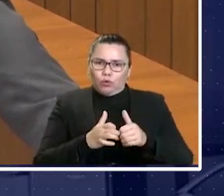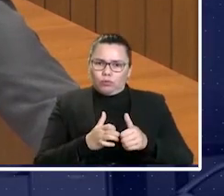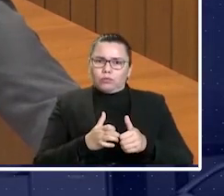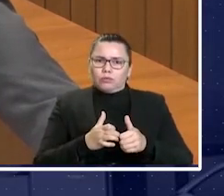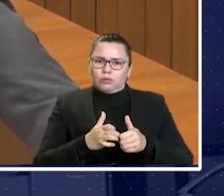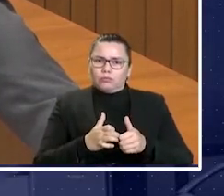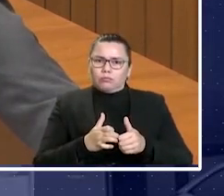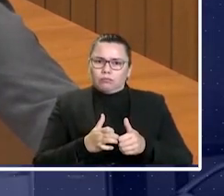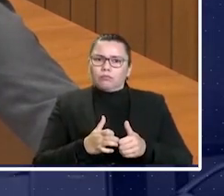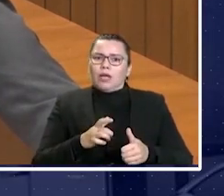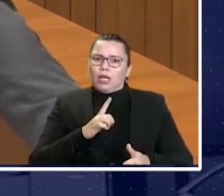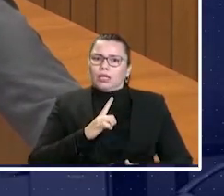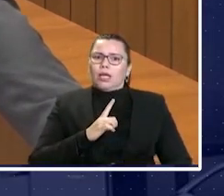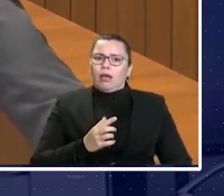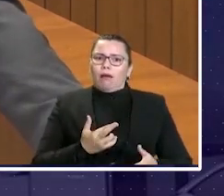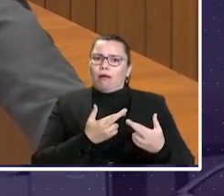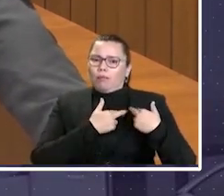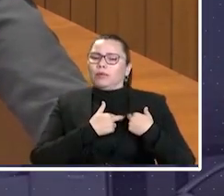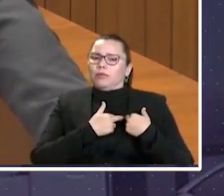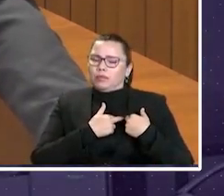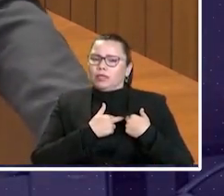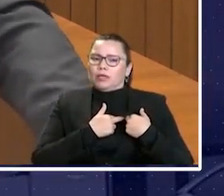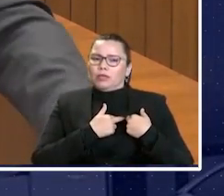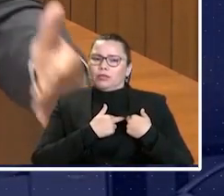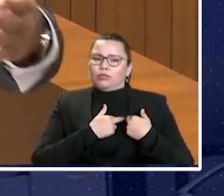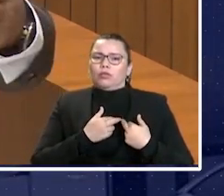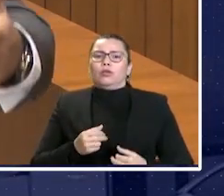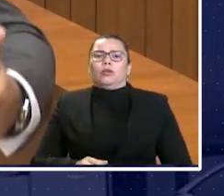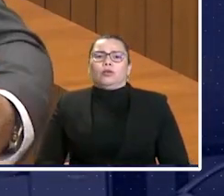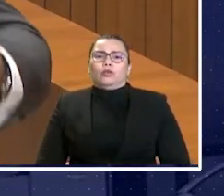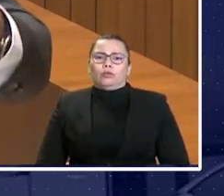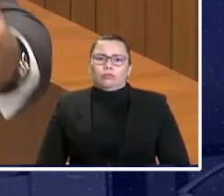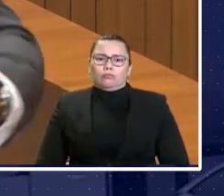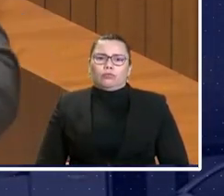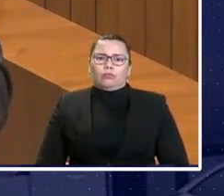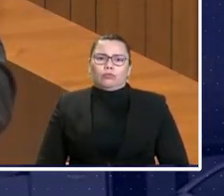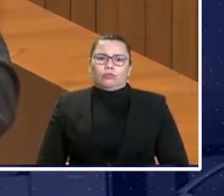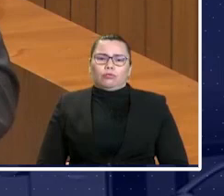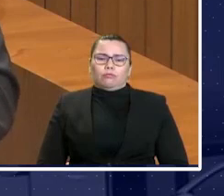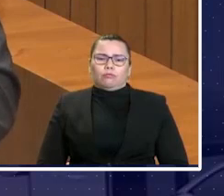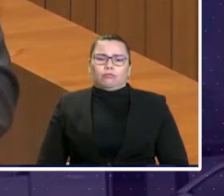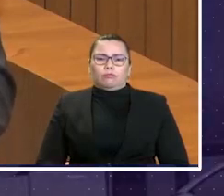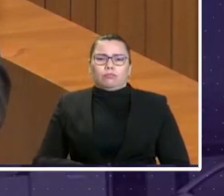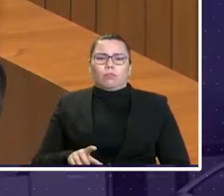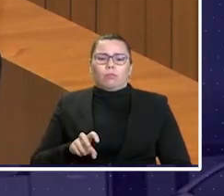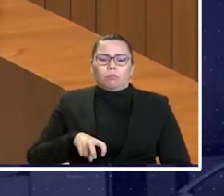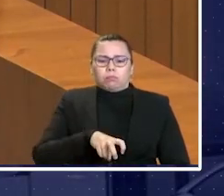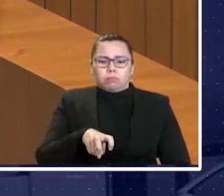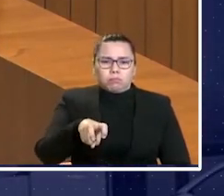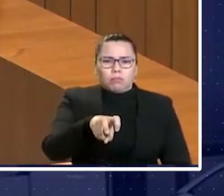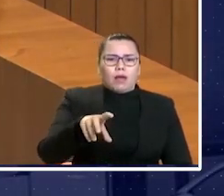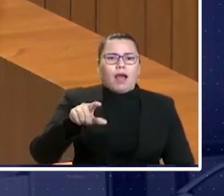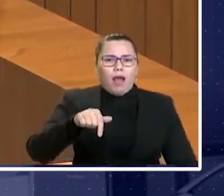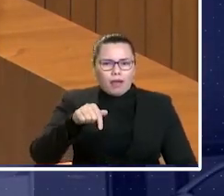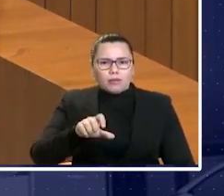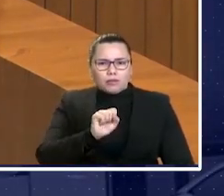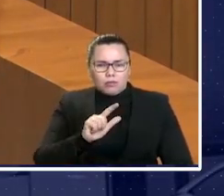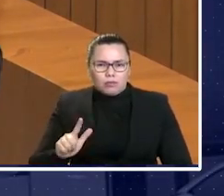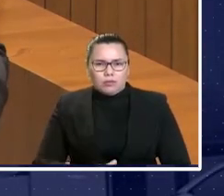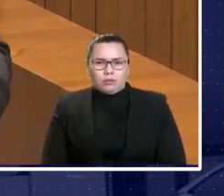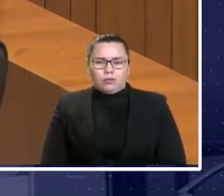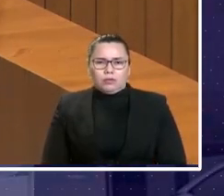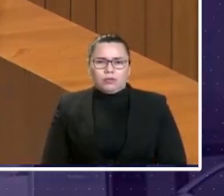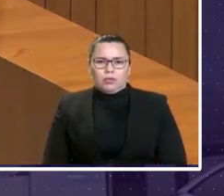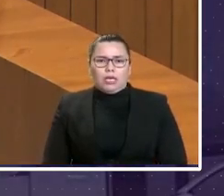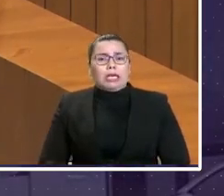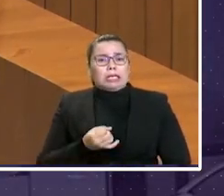Educação e a Secretaria de Segurança Pública que sejam implantadas unidades de escola militar nos municípios de Lago da Pedra